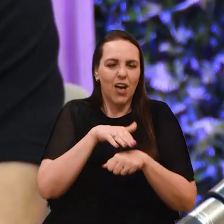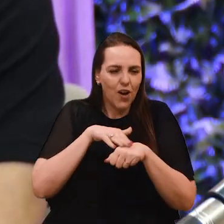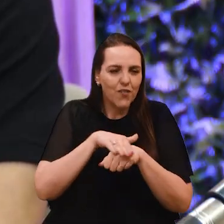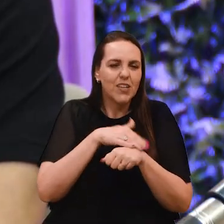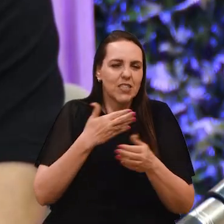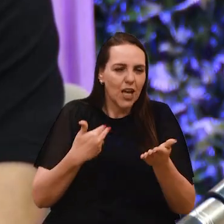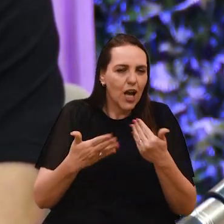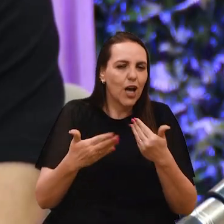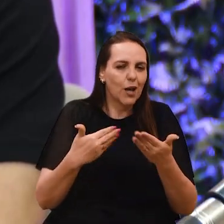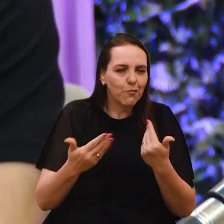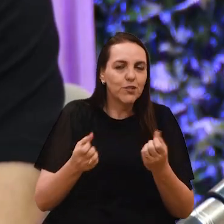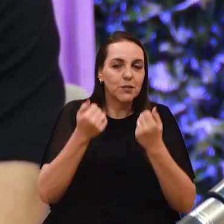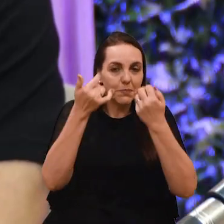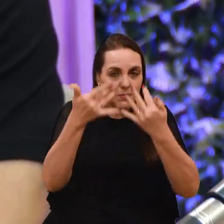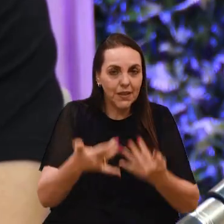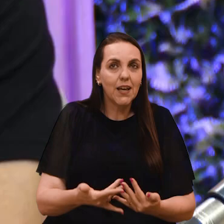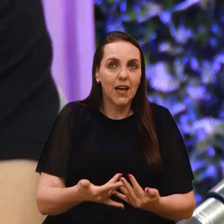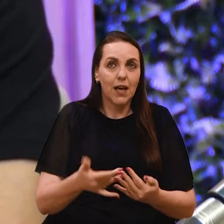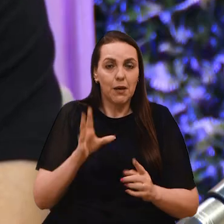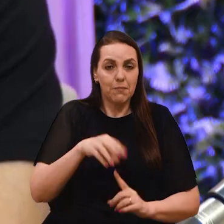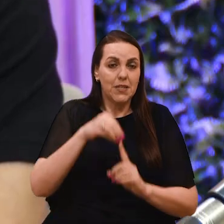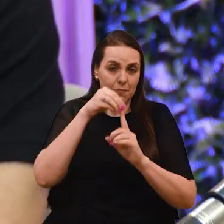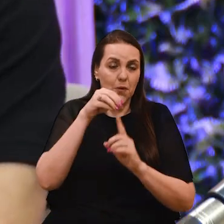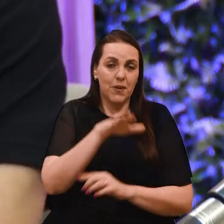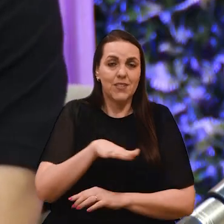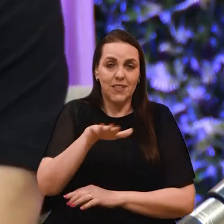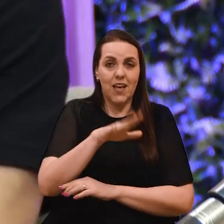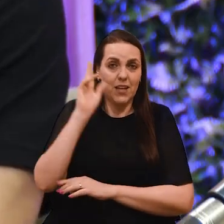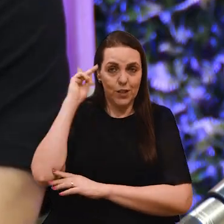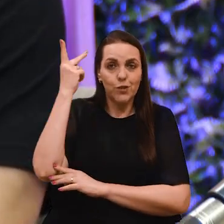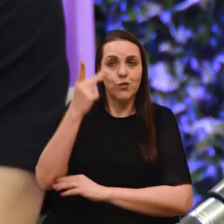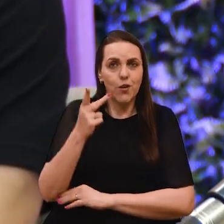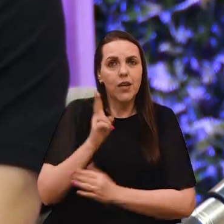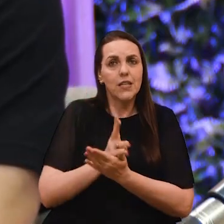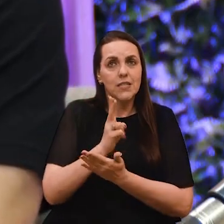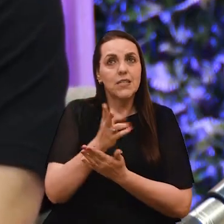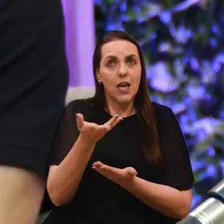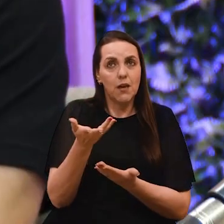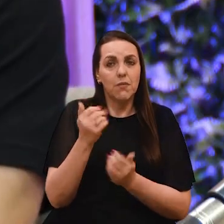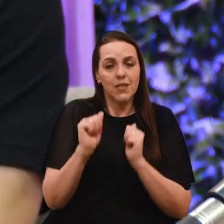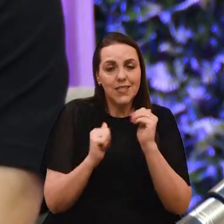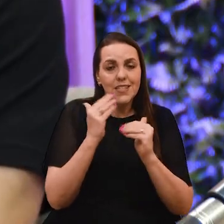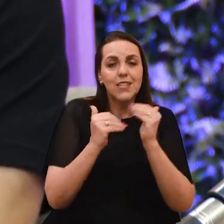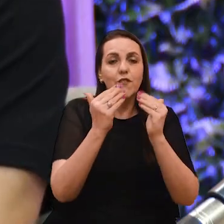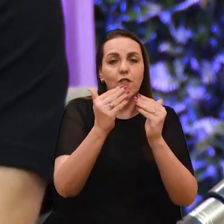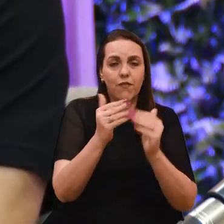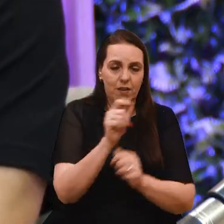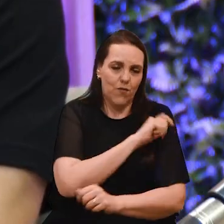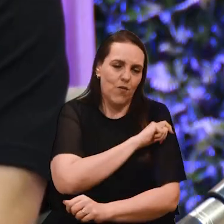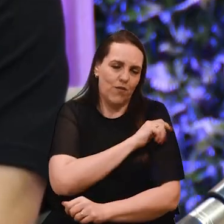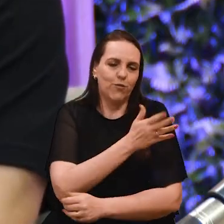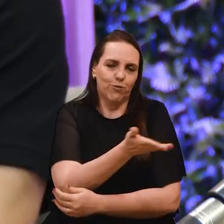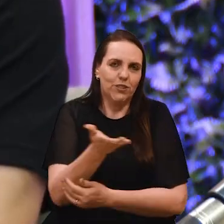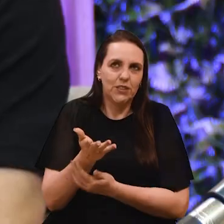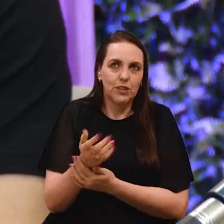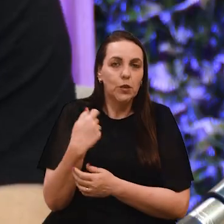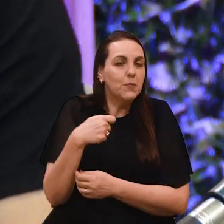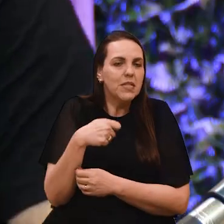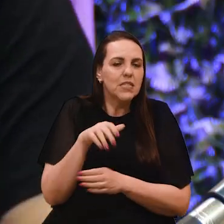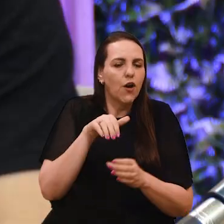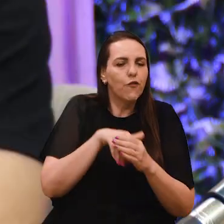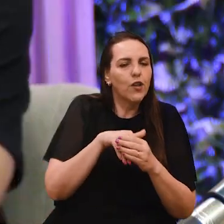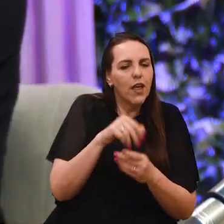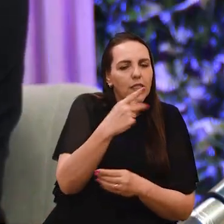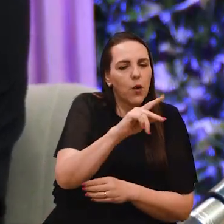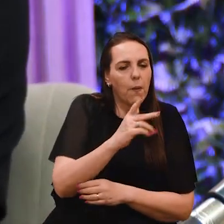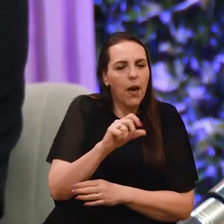gente procura sempre, principalmente nós, assim, na área da história, procura desenvolver isso com os estudantes, né? Não precisamos votar naquele que é teu